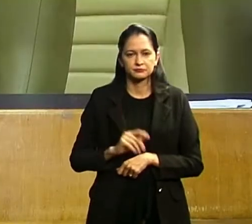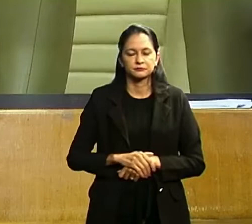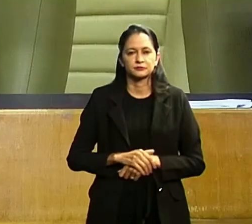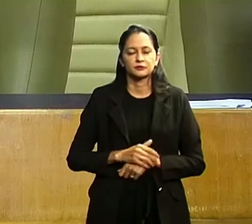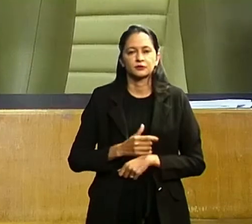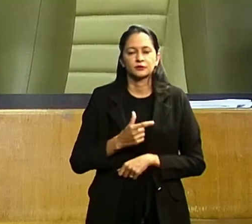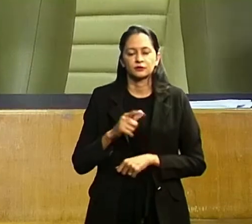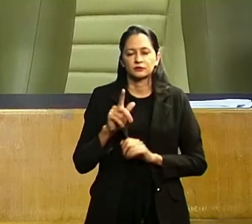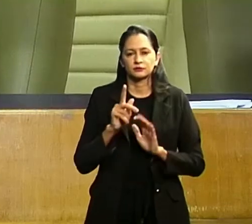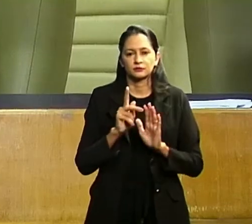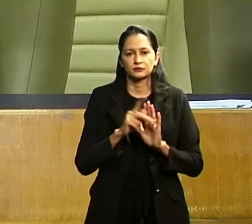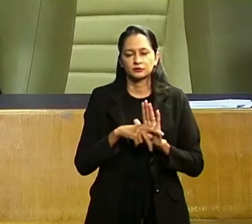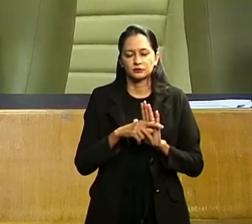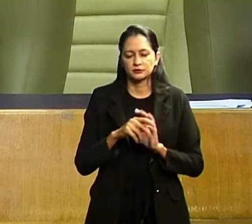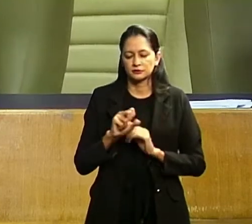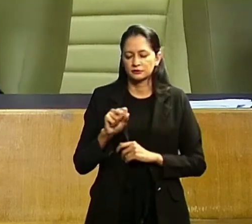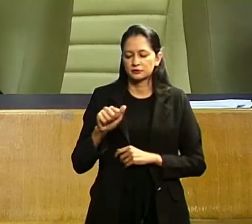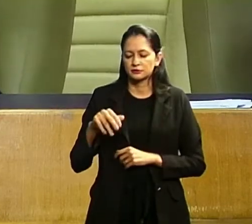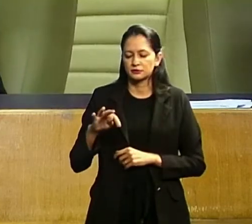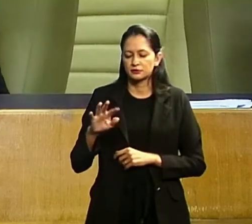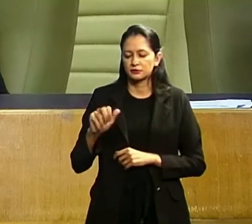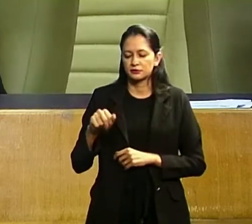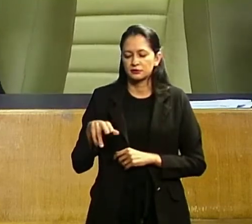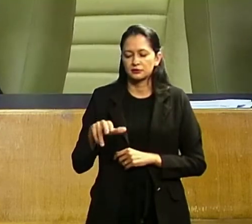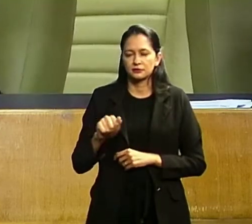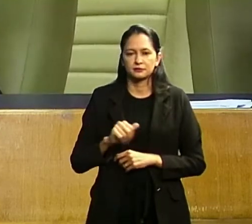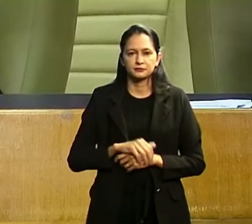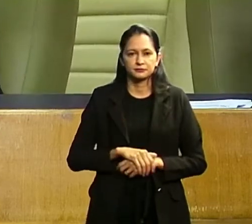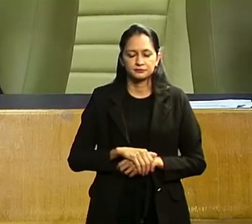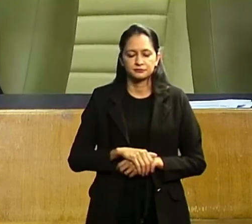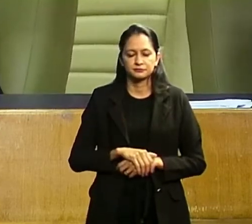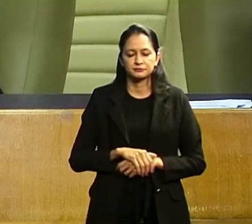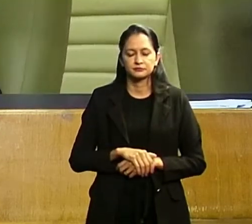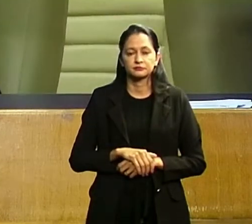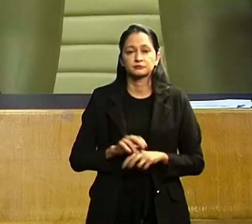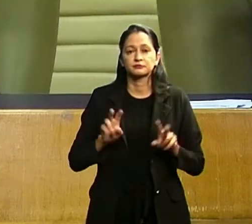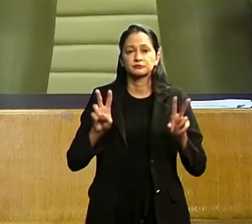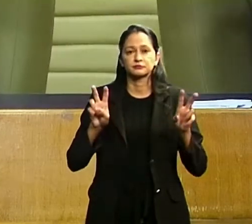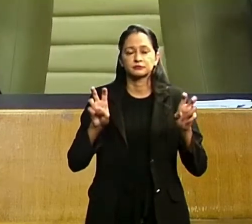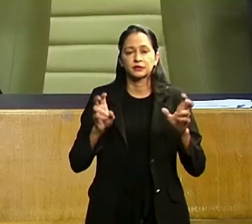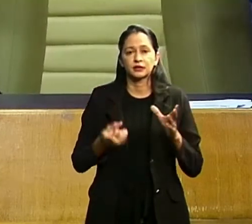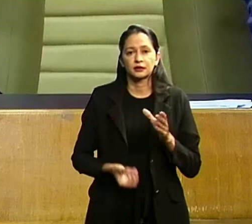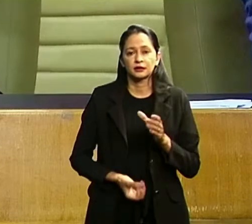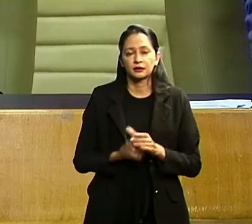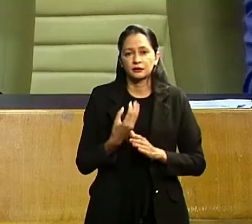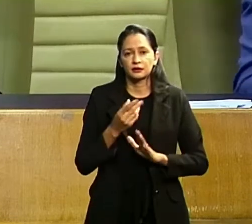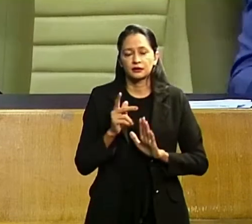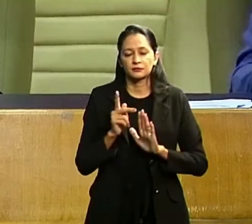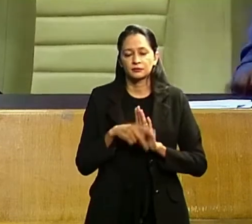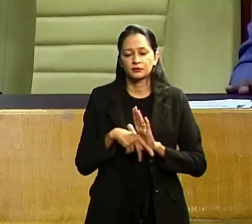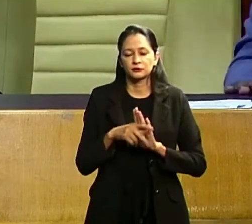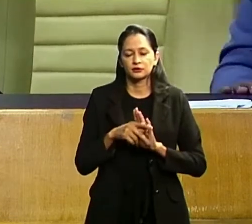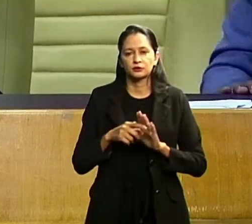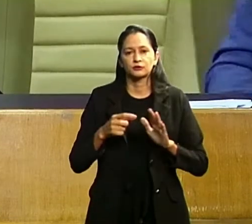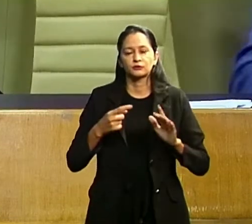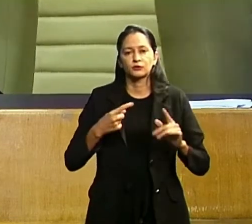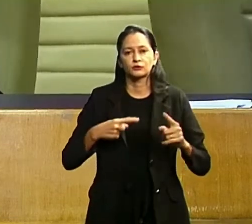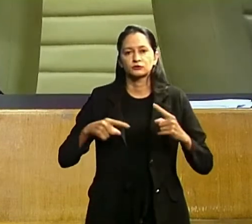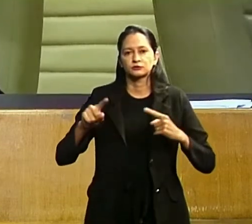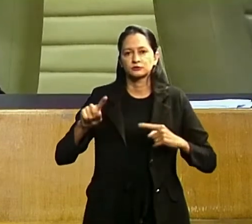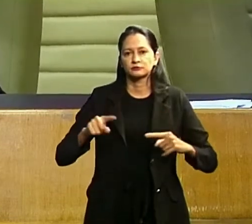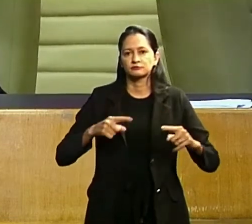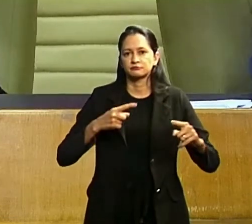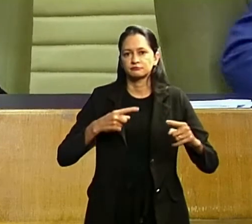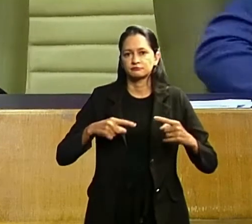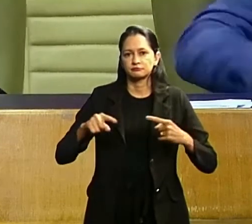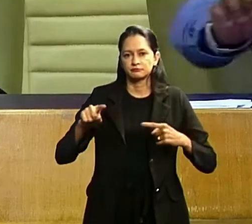Próximo presente, Santana Gomes. Projeto de lei, coro simples, dispõe sobre a criação do projeto de musicalidade em